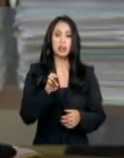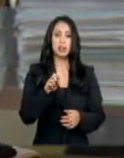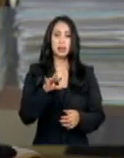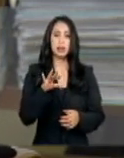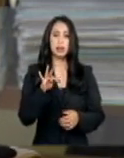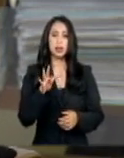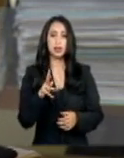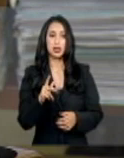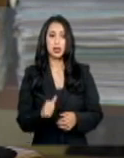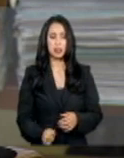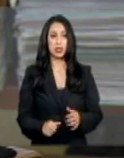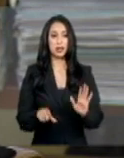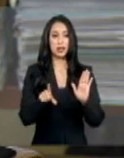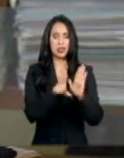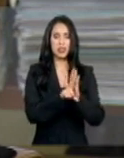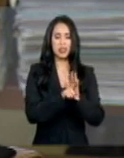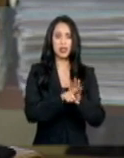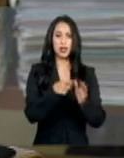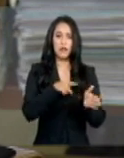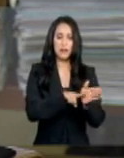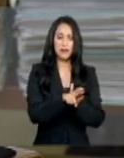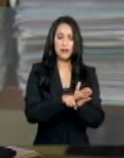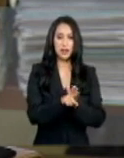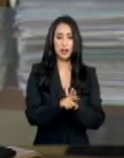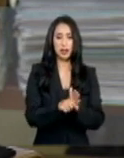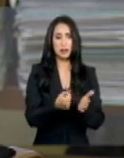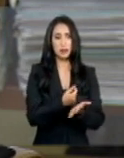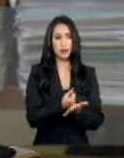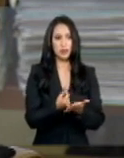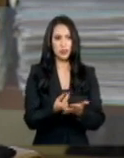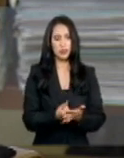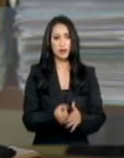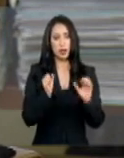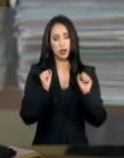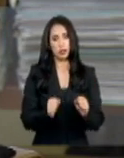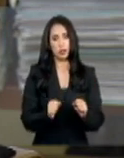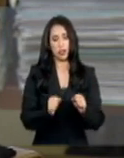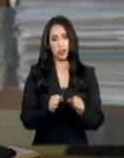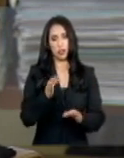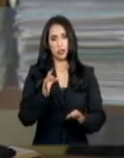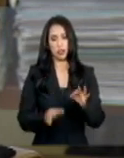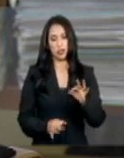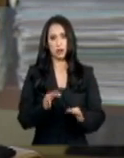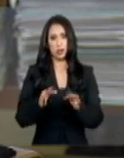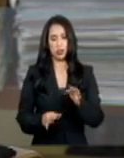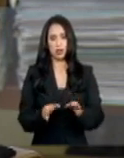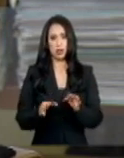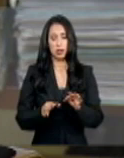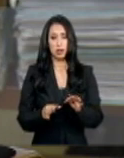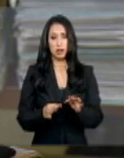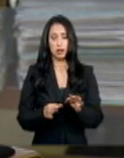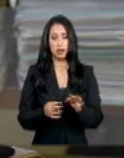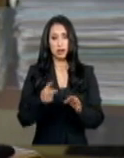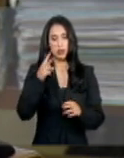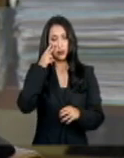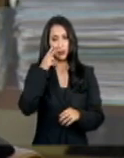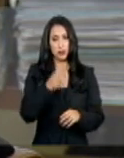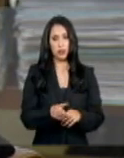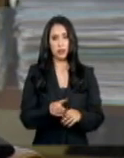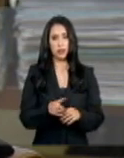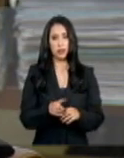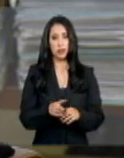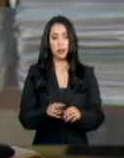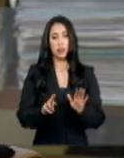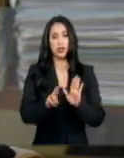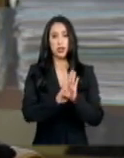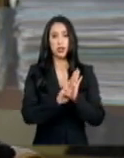de seu dever de fiscalizar sem autorização prévia do poder judiciário o parecer pelo provimento do recurso e fixação